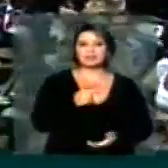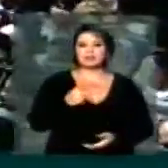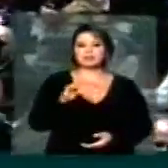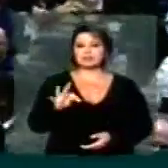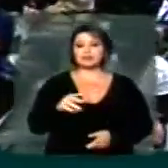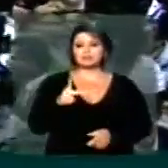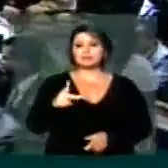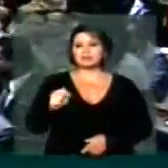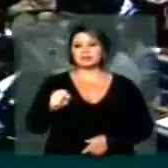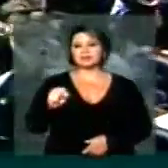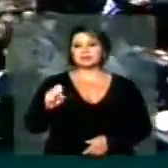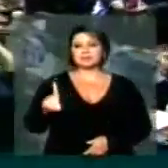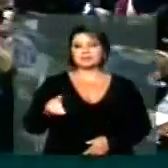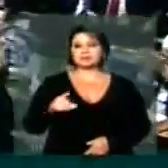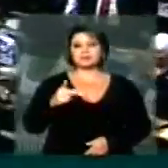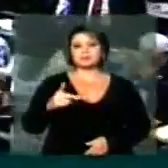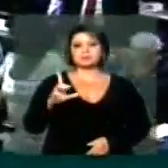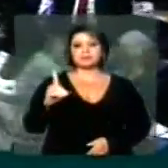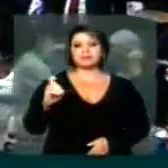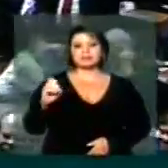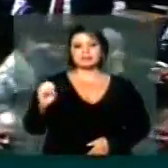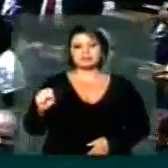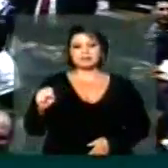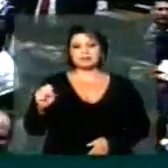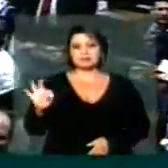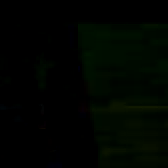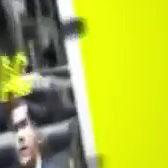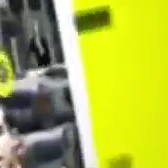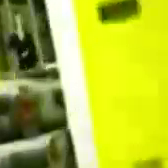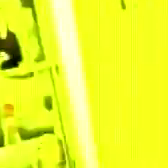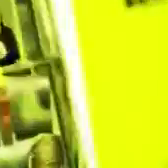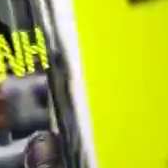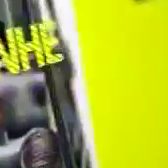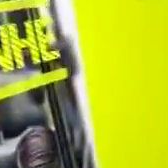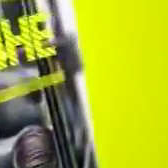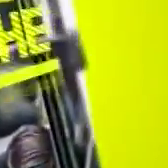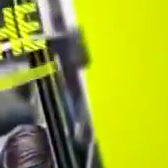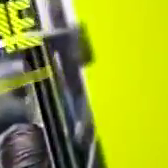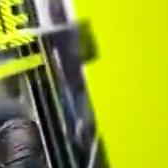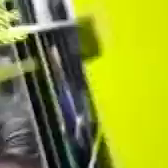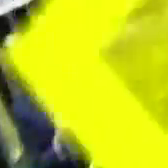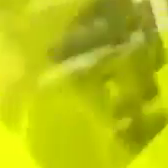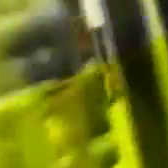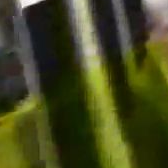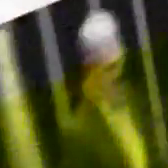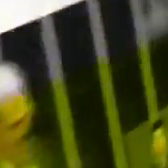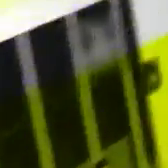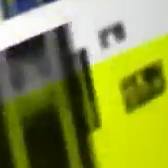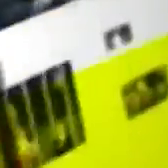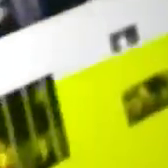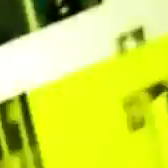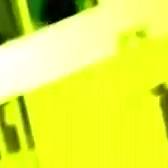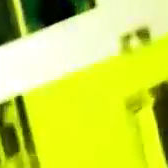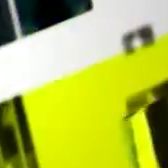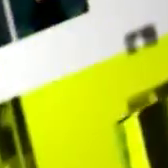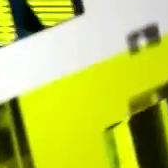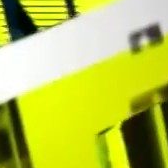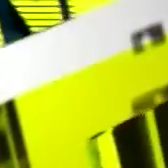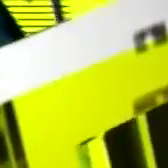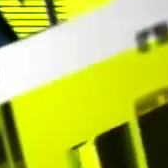do PSD, do PR, do PDT, do PROS e do PT. Que não que sejam menos importantes.